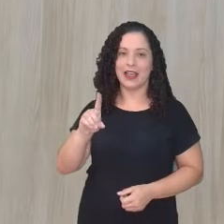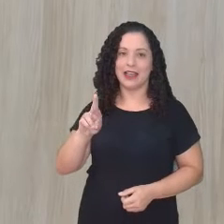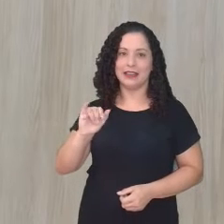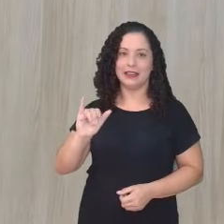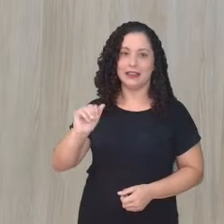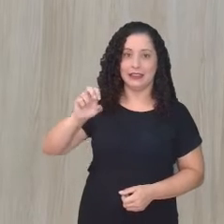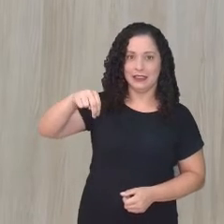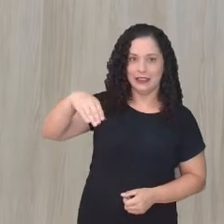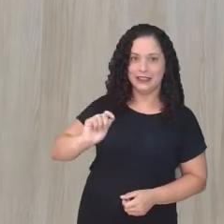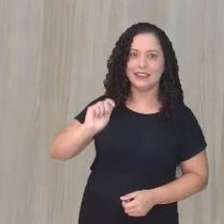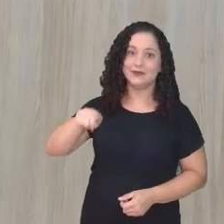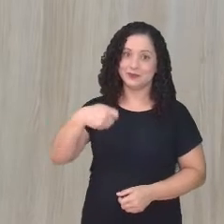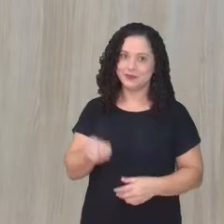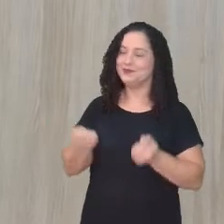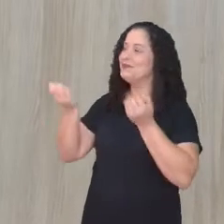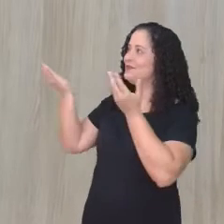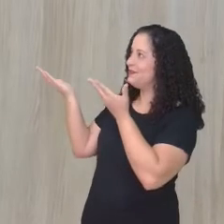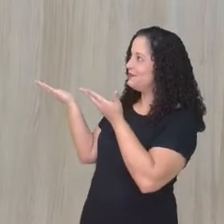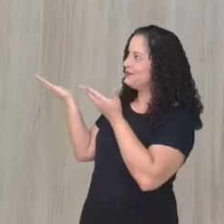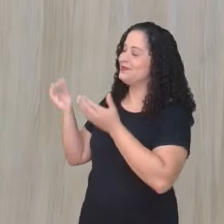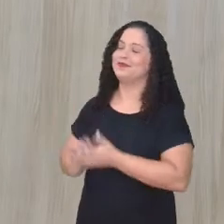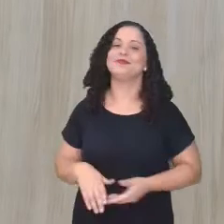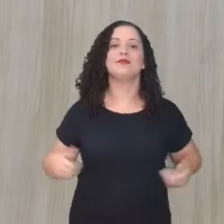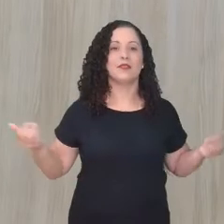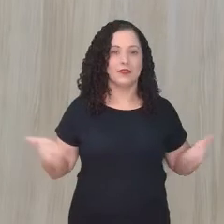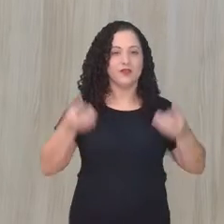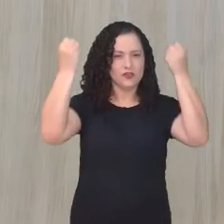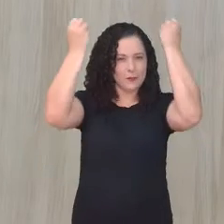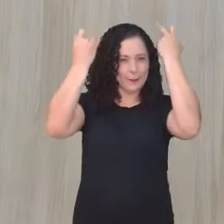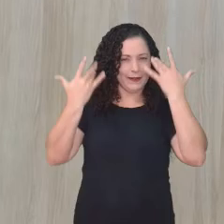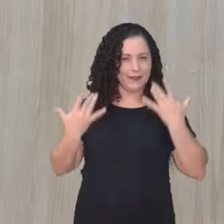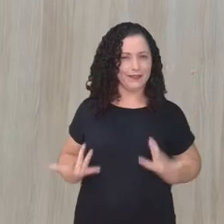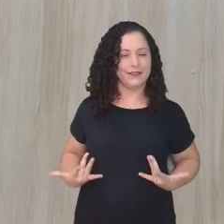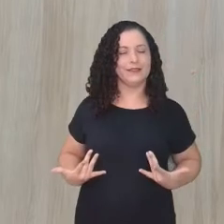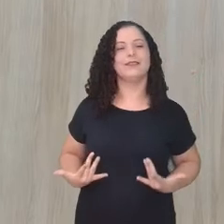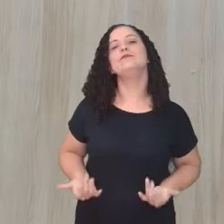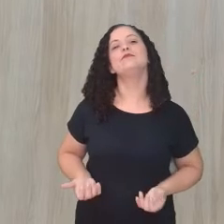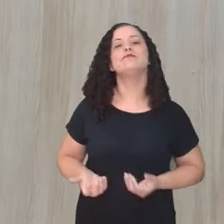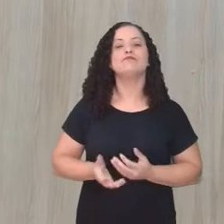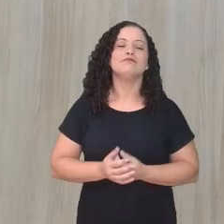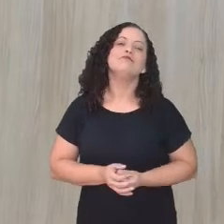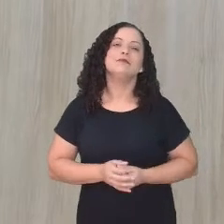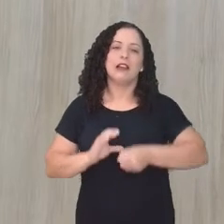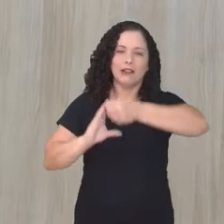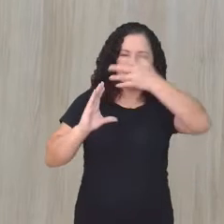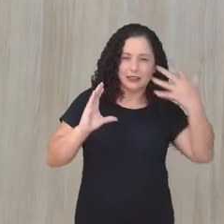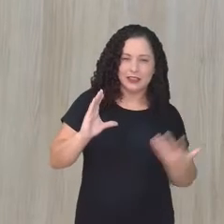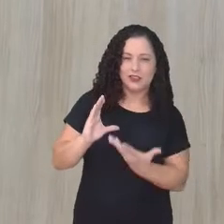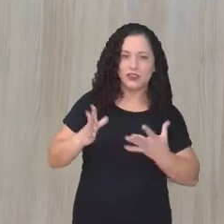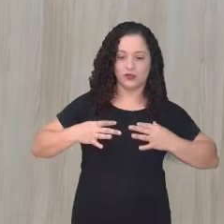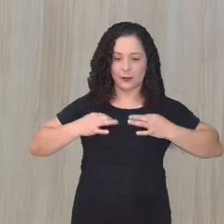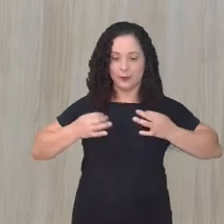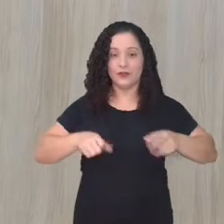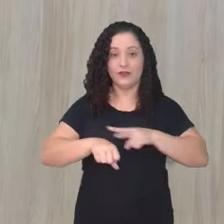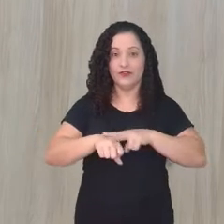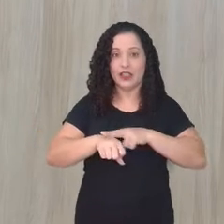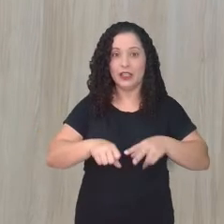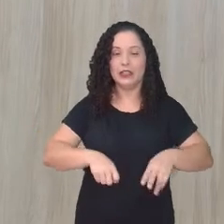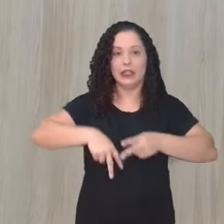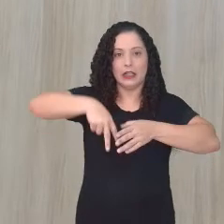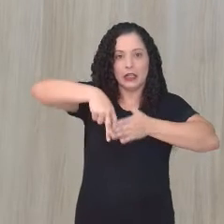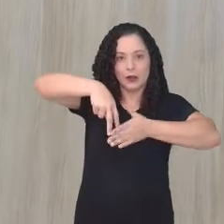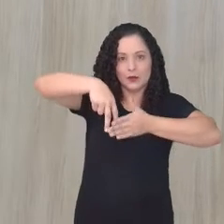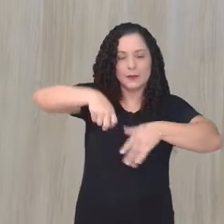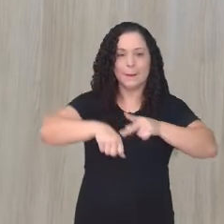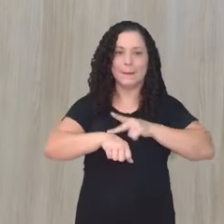Maria, este é o meu sinal. Vou me autodescrever para vocês. Eu visto blusa verde, calça